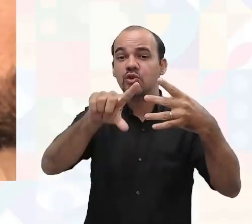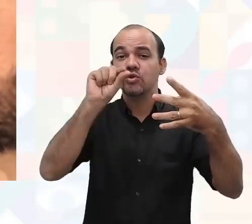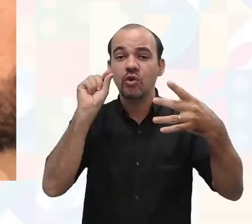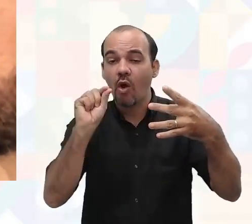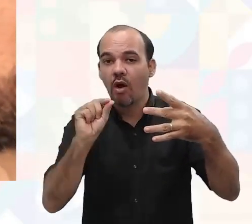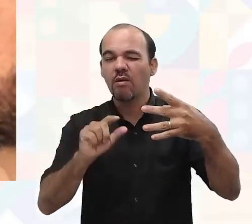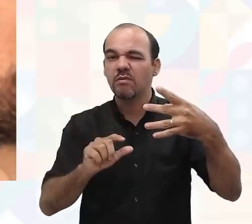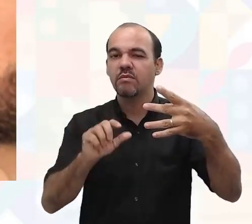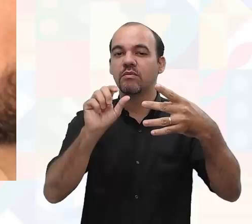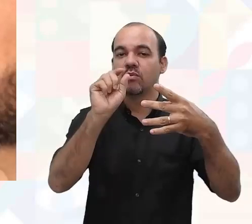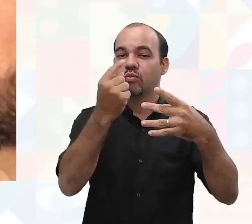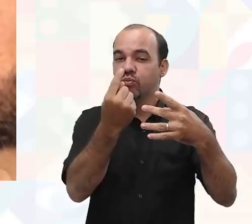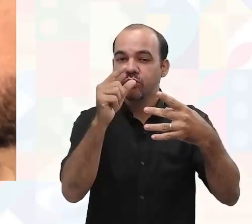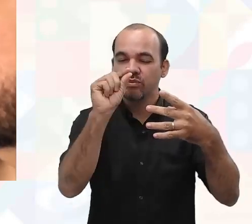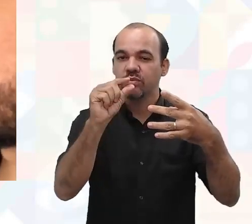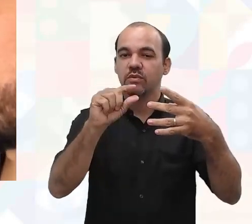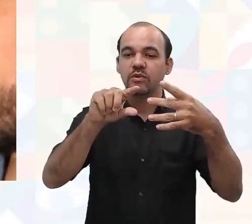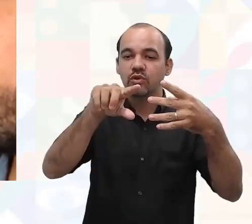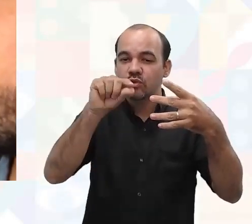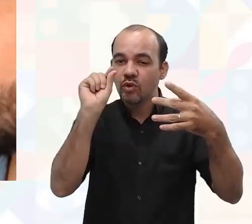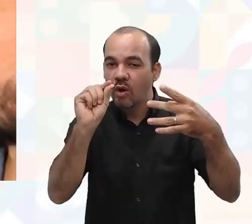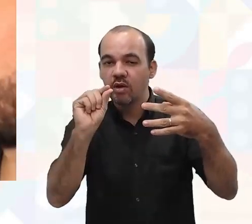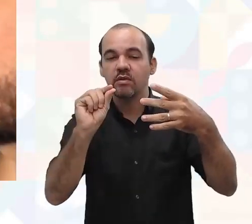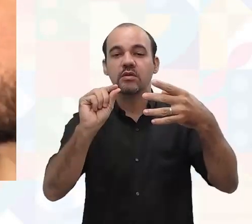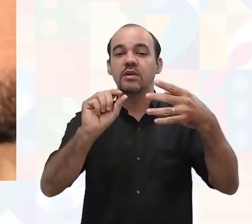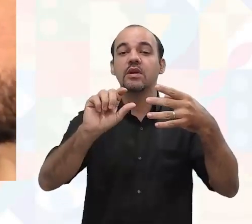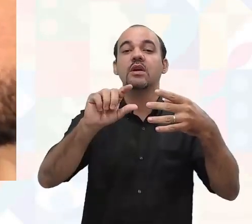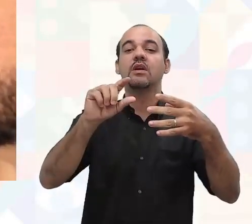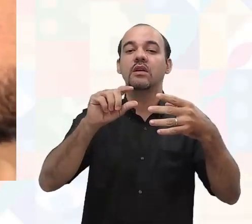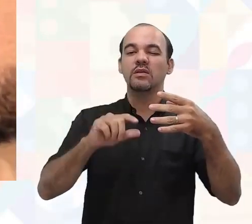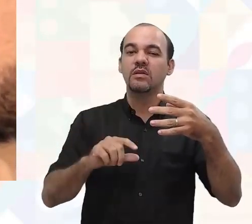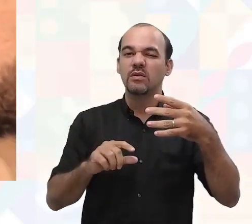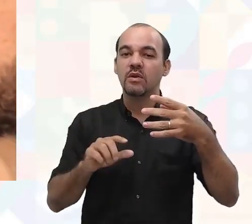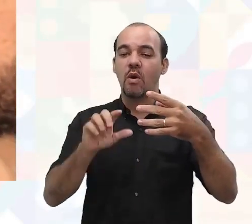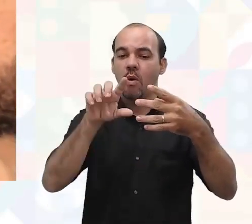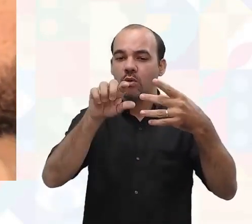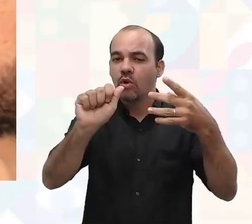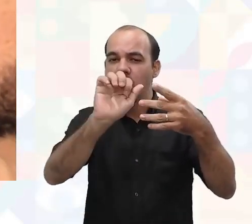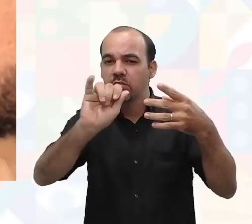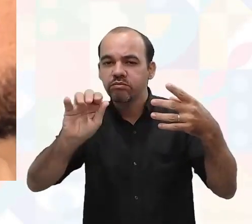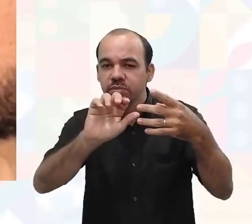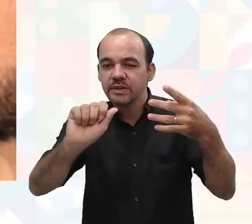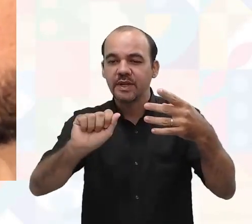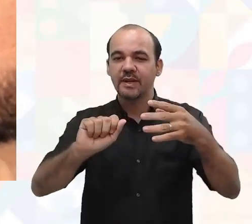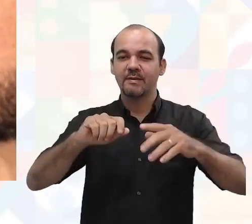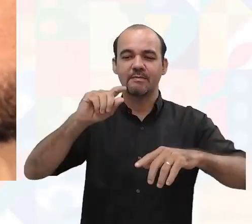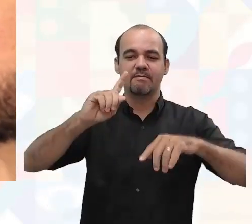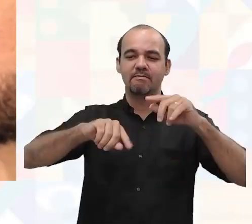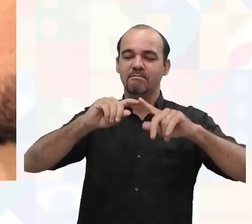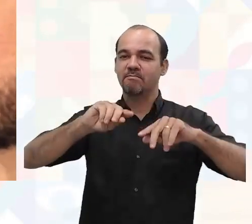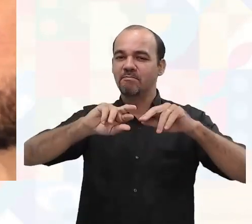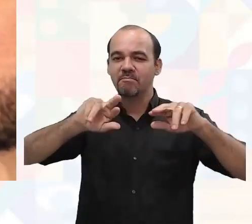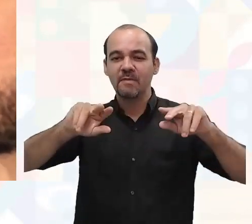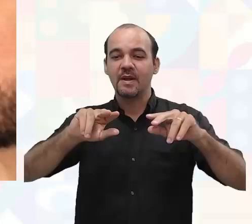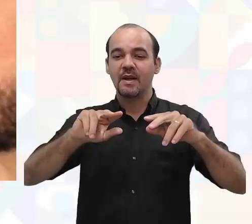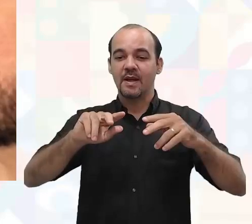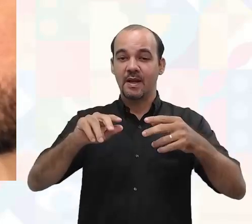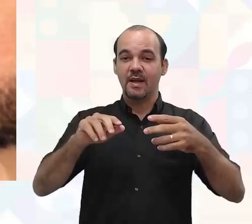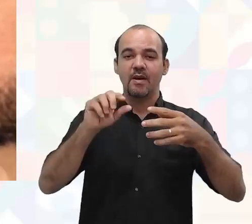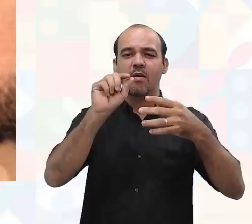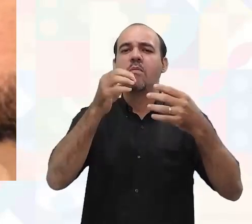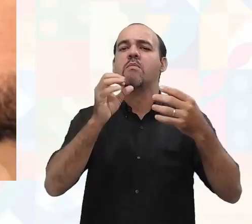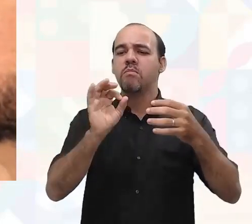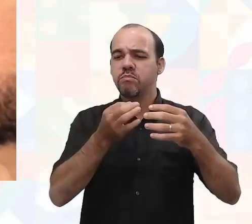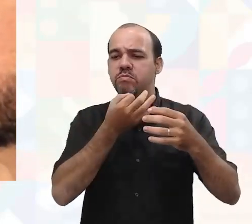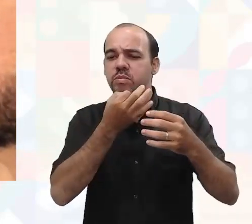piscada para escolher a linha e outra piscada para escolher a letra. E eu ainda tenho sugestões para completar mais